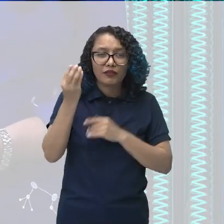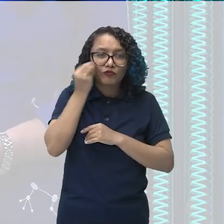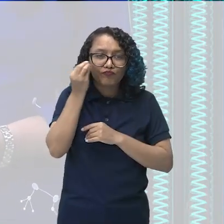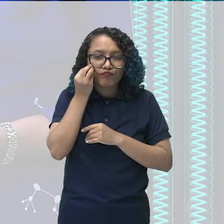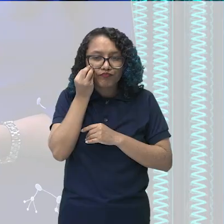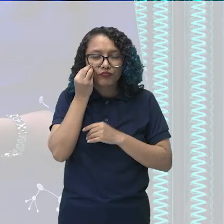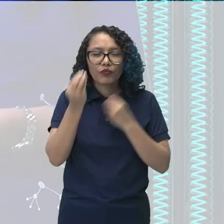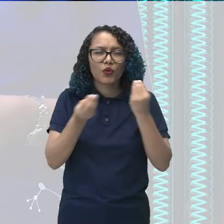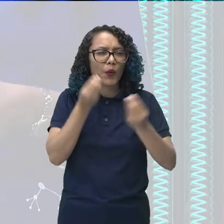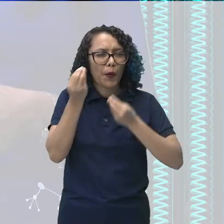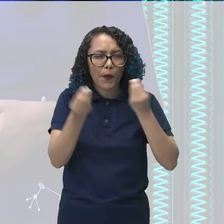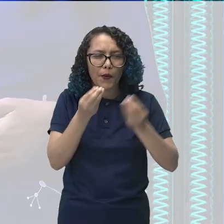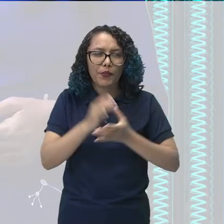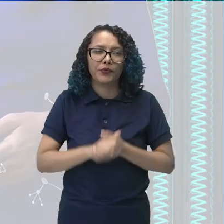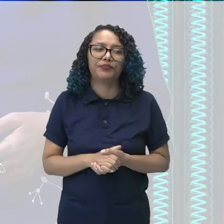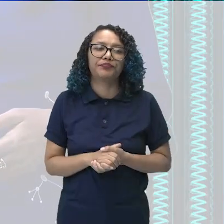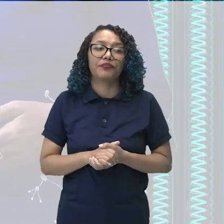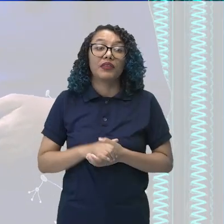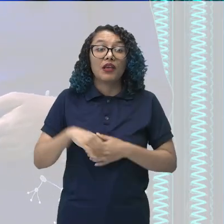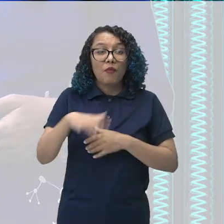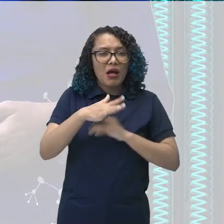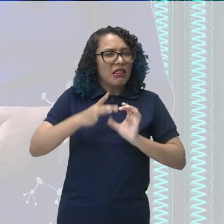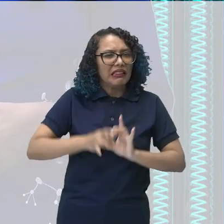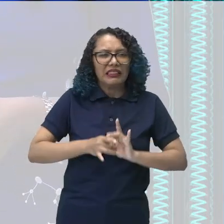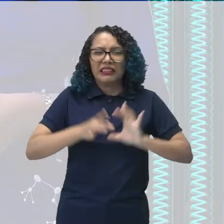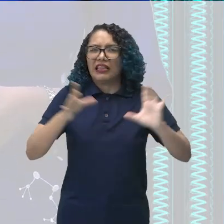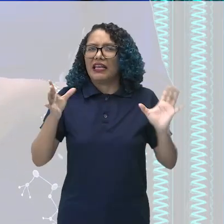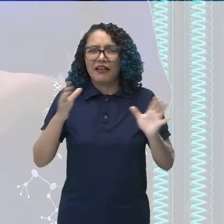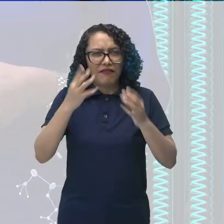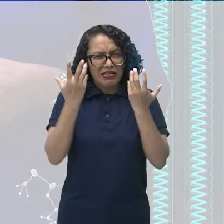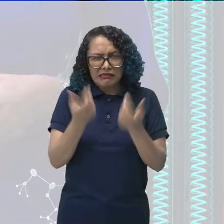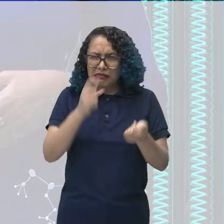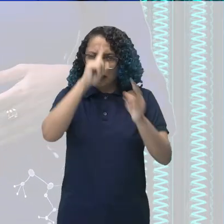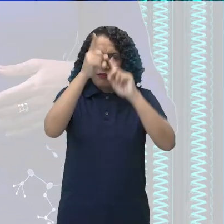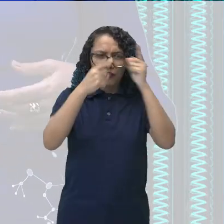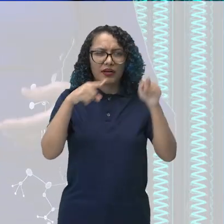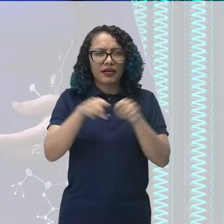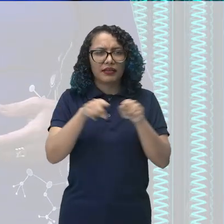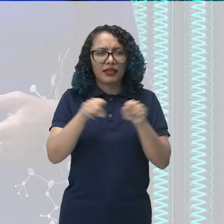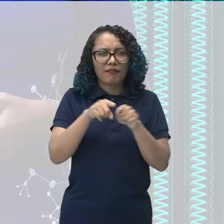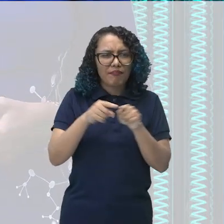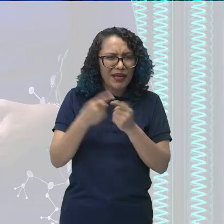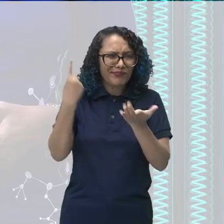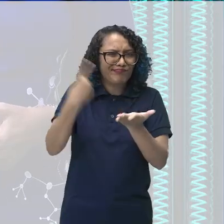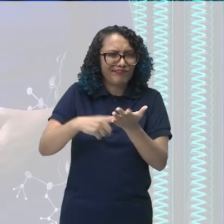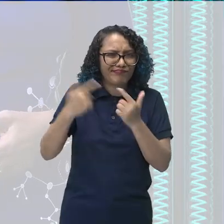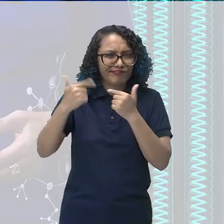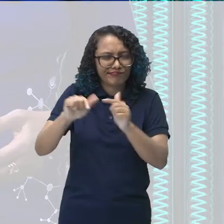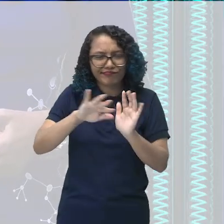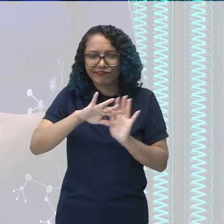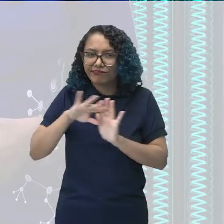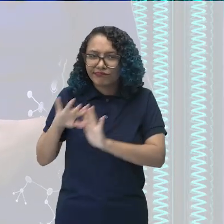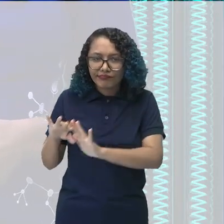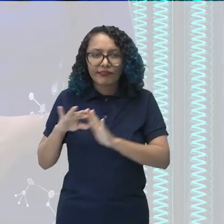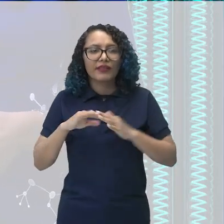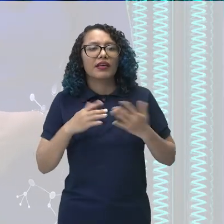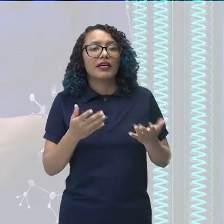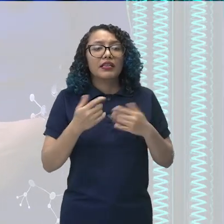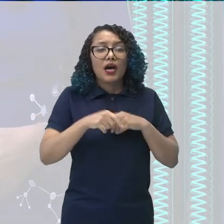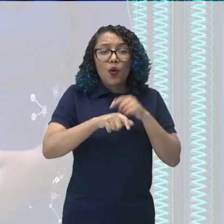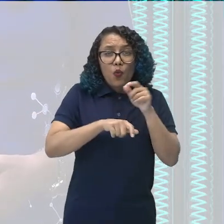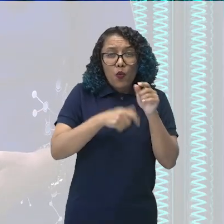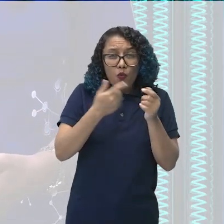teatro experimental ele é um campo aberto à inovação e à ruptura de convenções tradicionais.